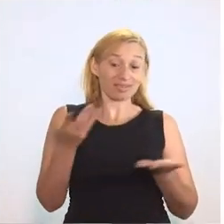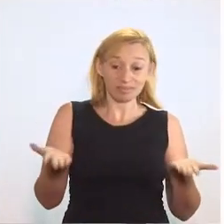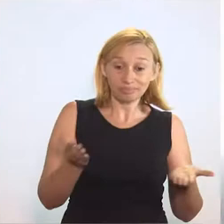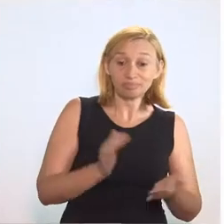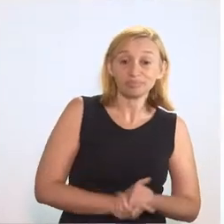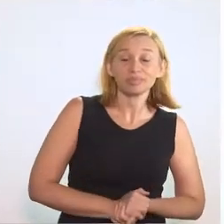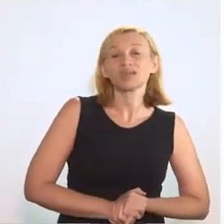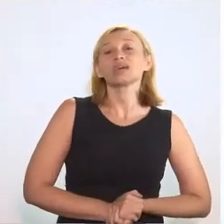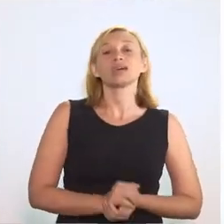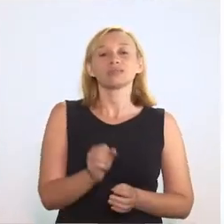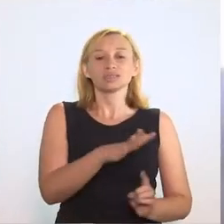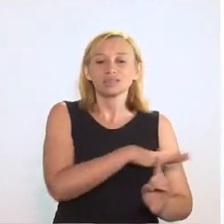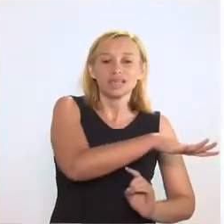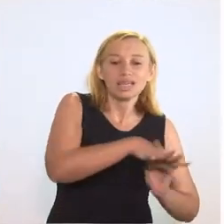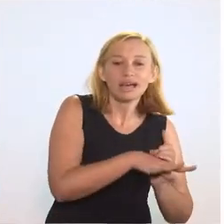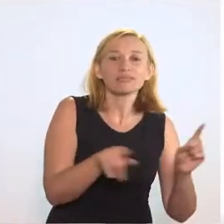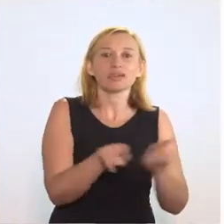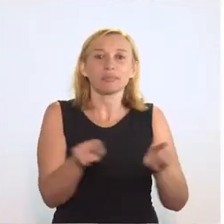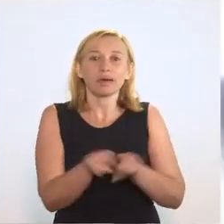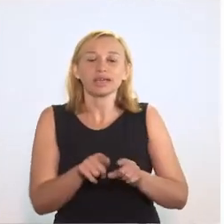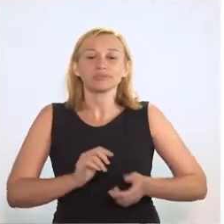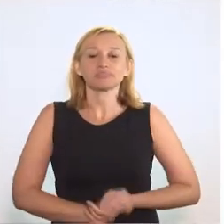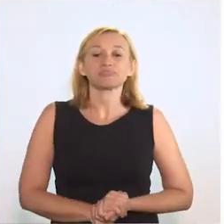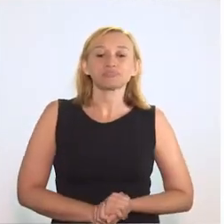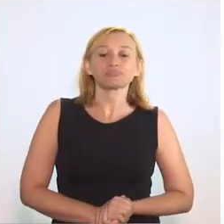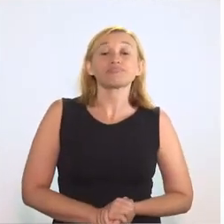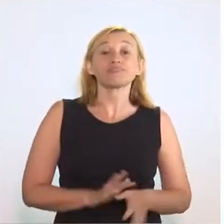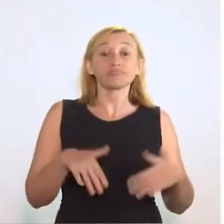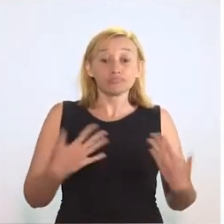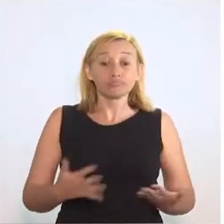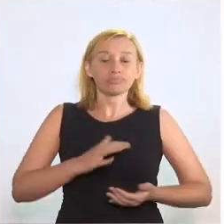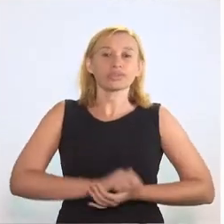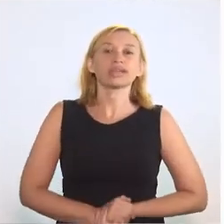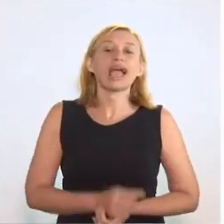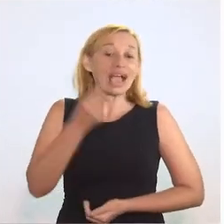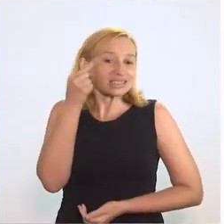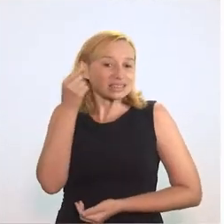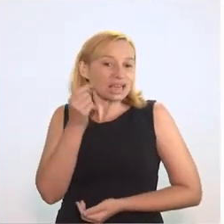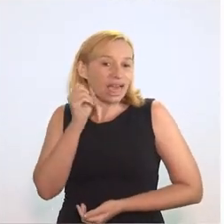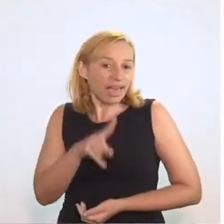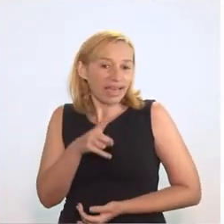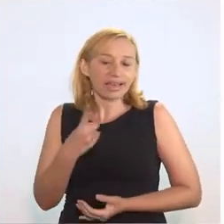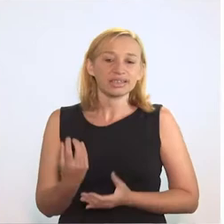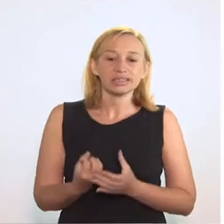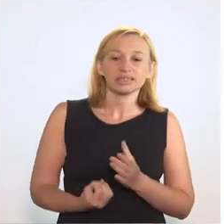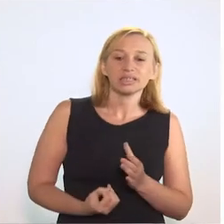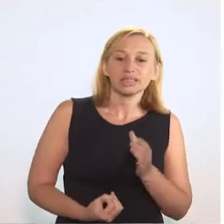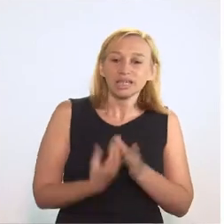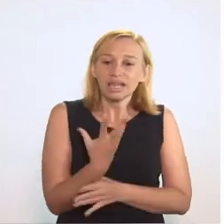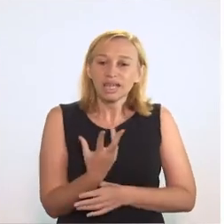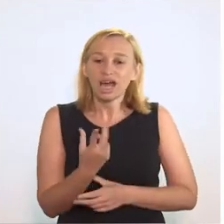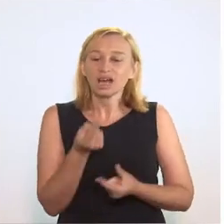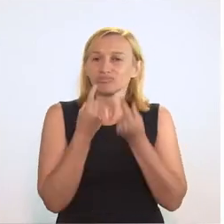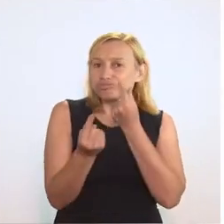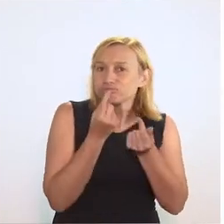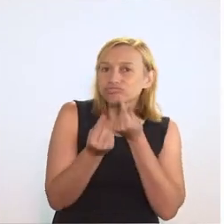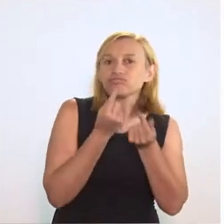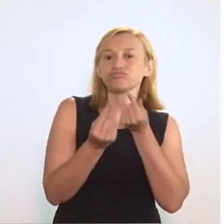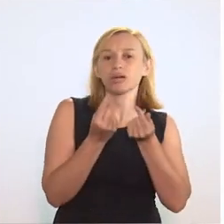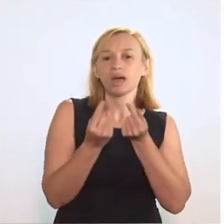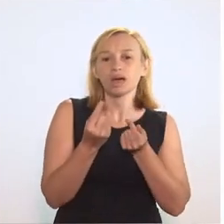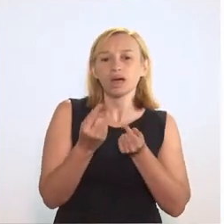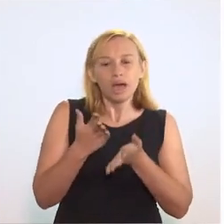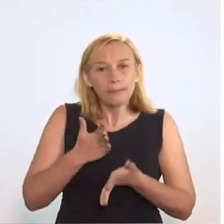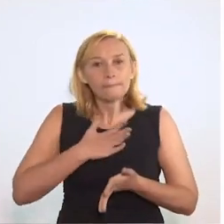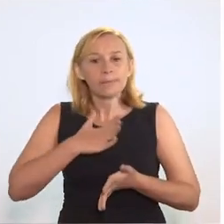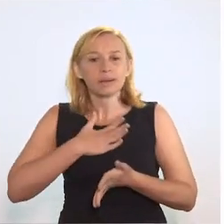boa, tão boa somos para a sociedade também. E, enfim, né? A ideia é criar essa perspectiva de debate.